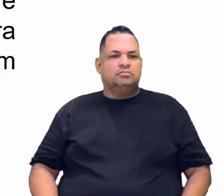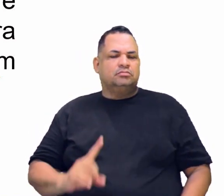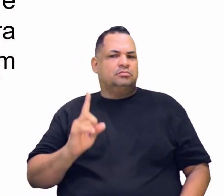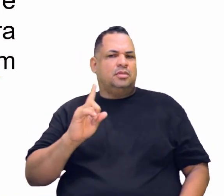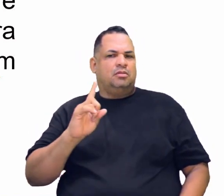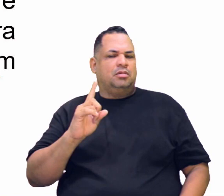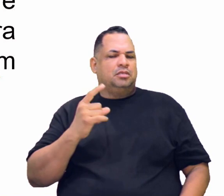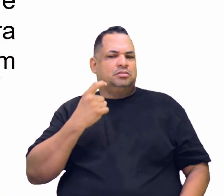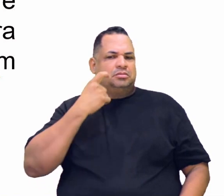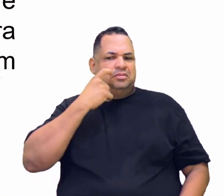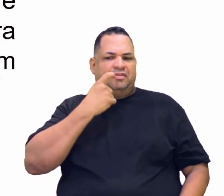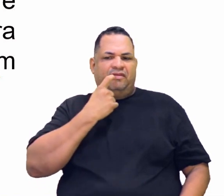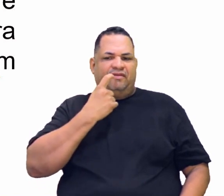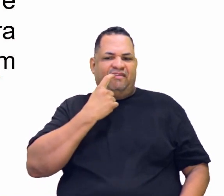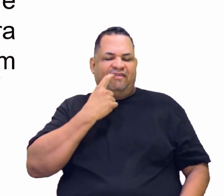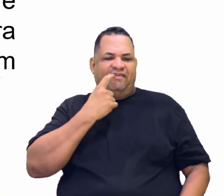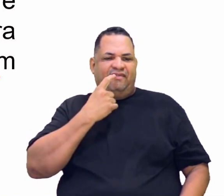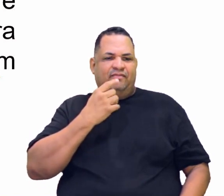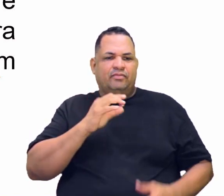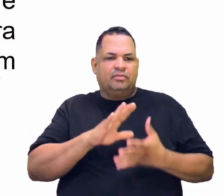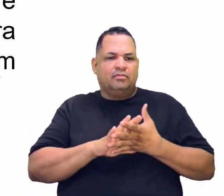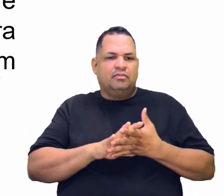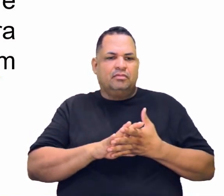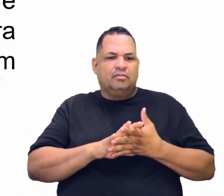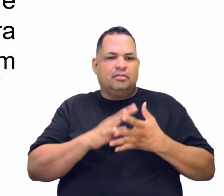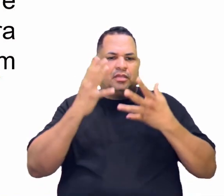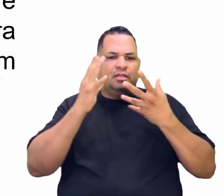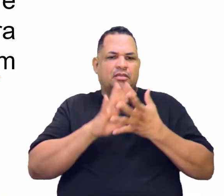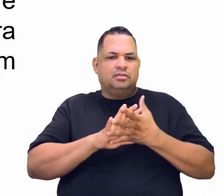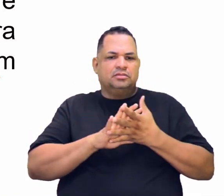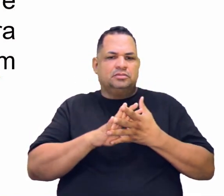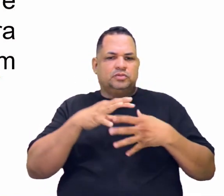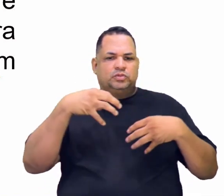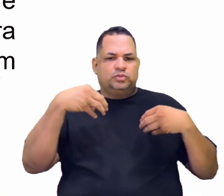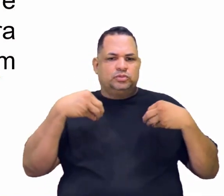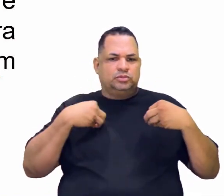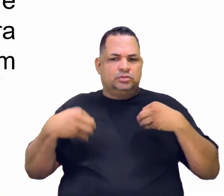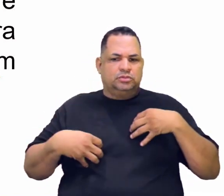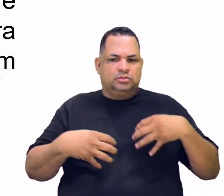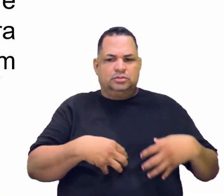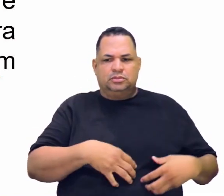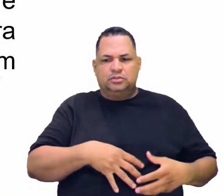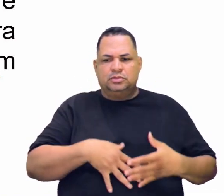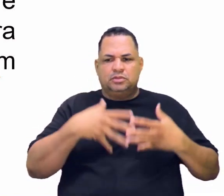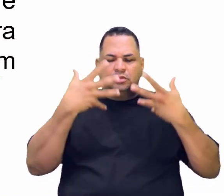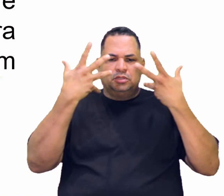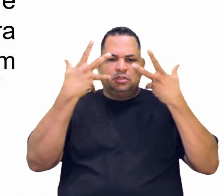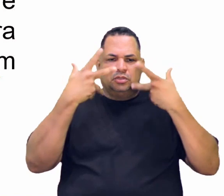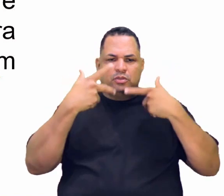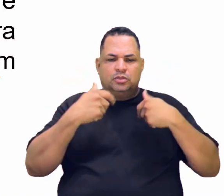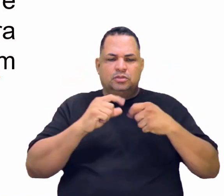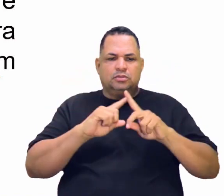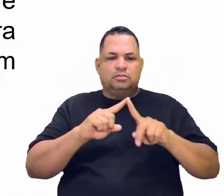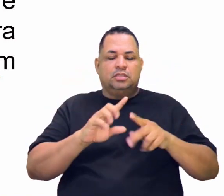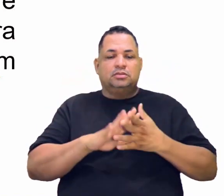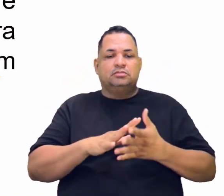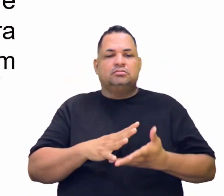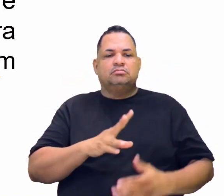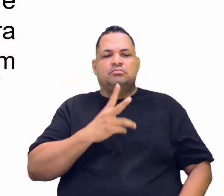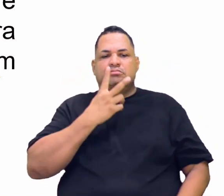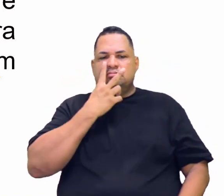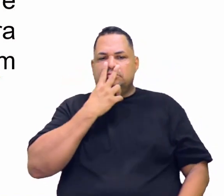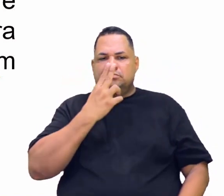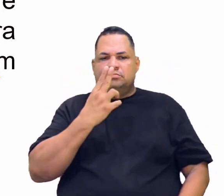de onça. Pode até ser que sim, nunca se sabe. Mas está